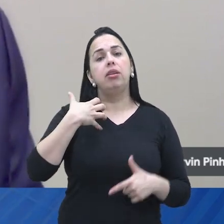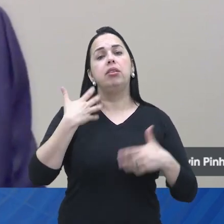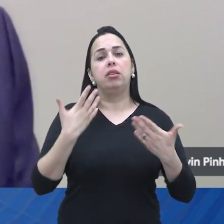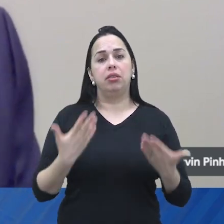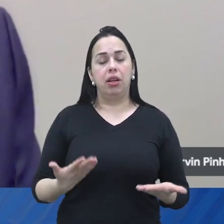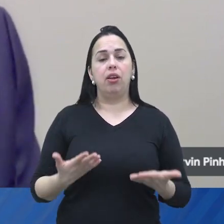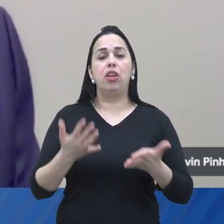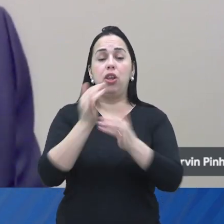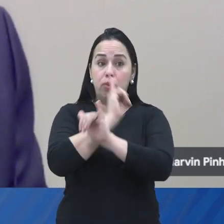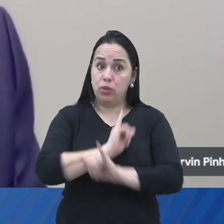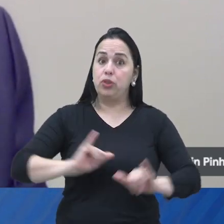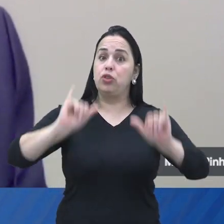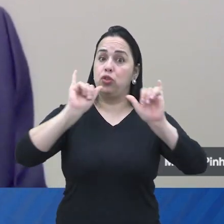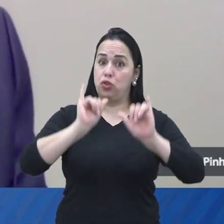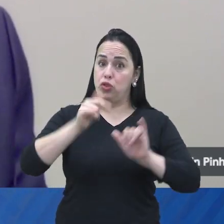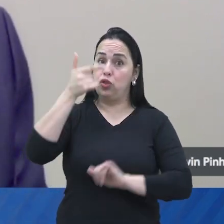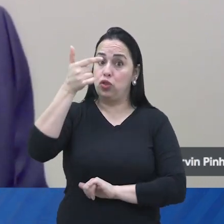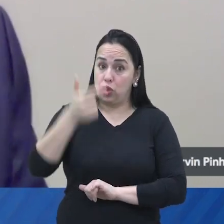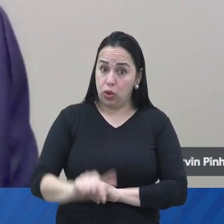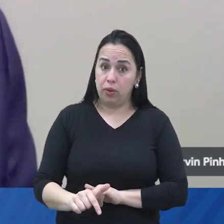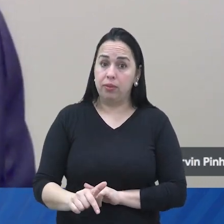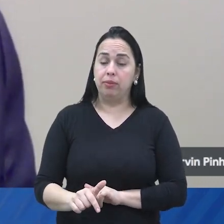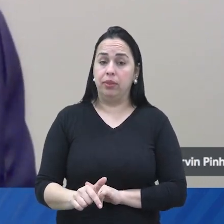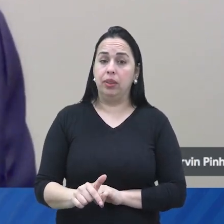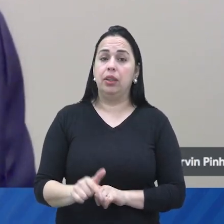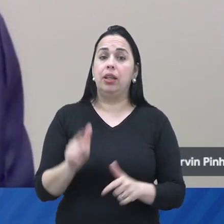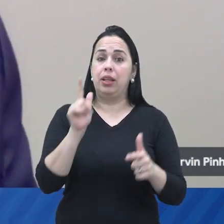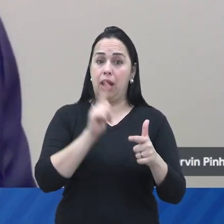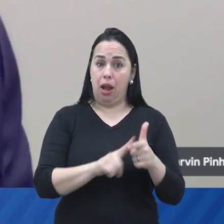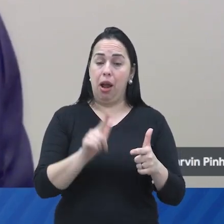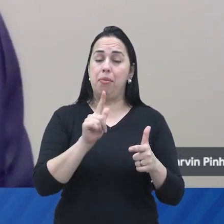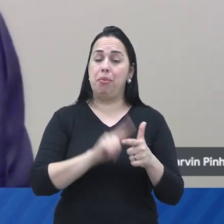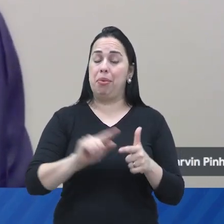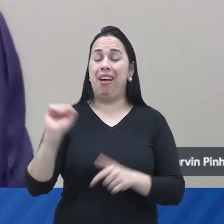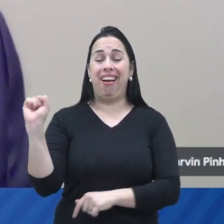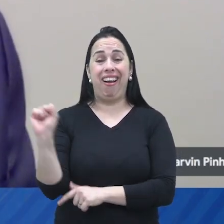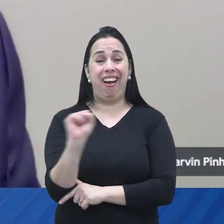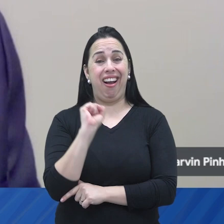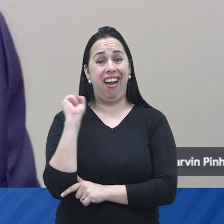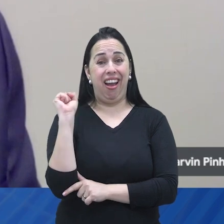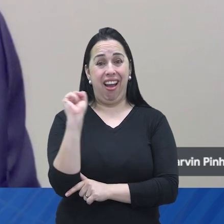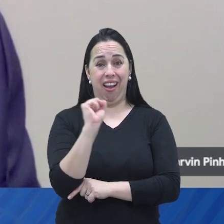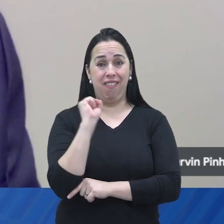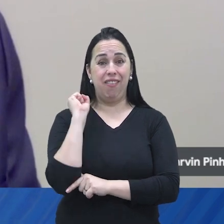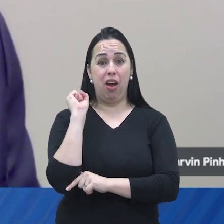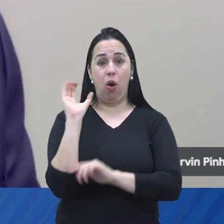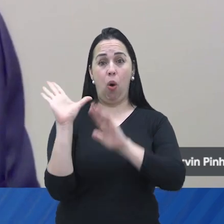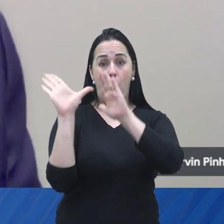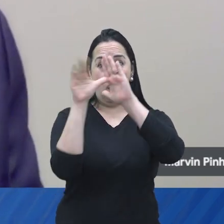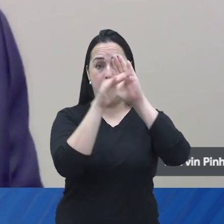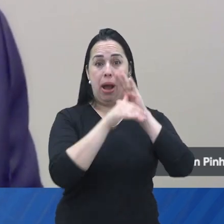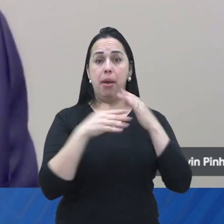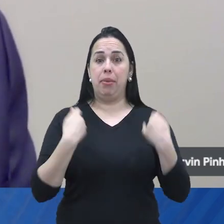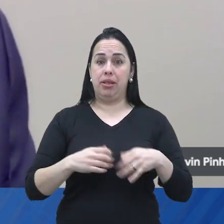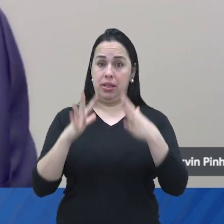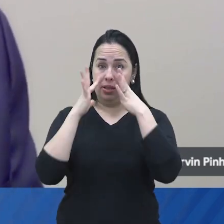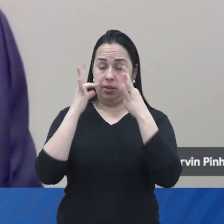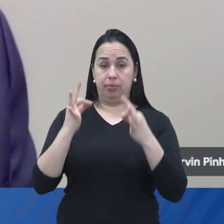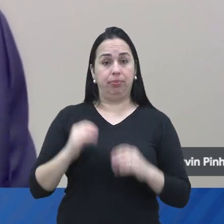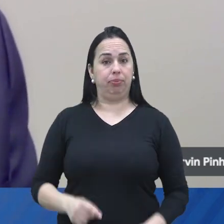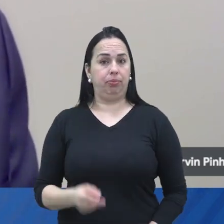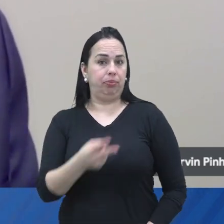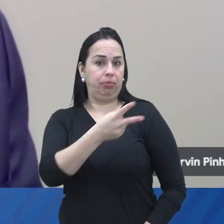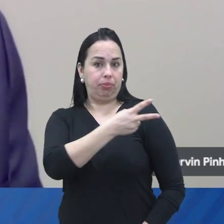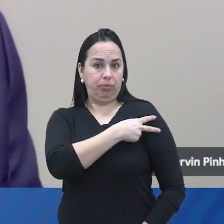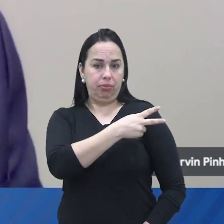para a sociedade. Então, eu voltaria a dizer para você que é um problema muito grave, né, e